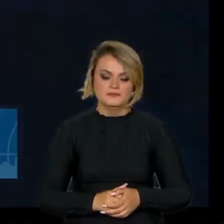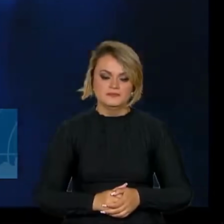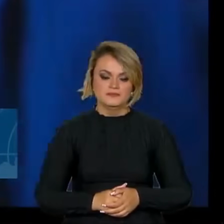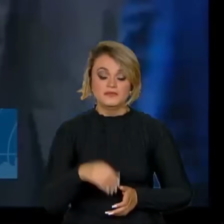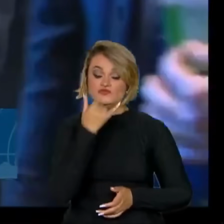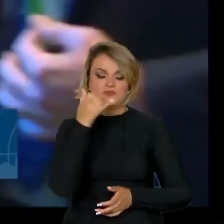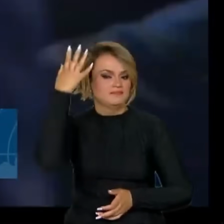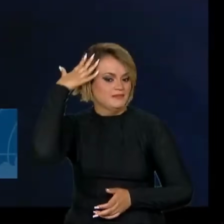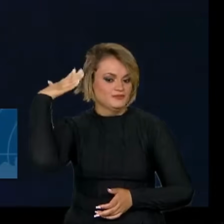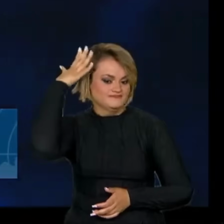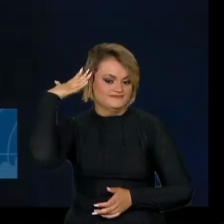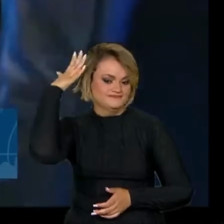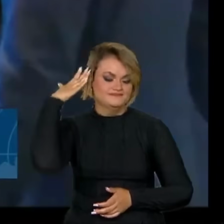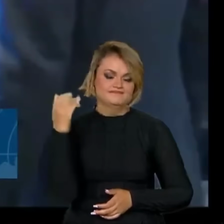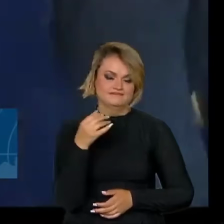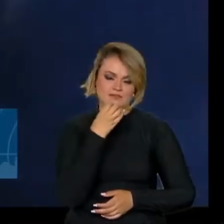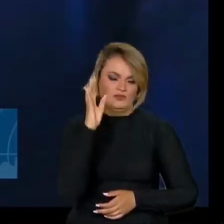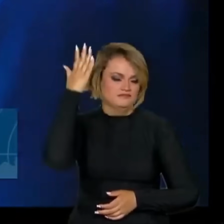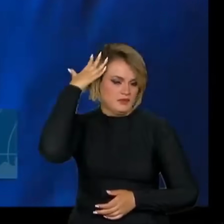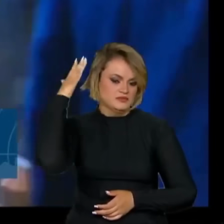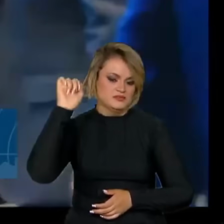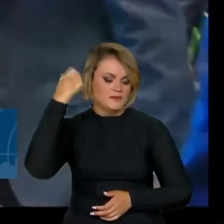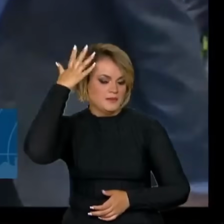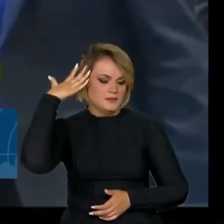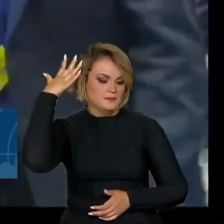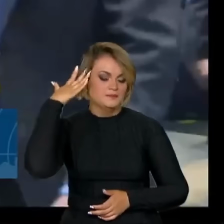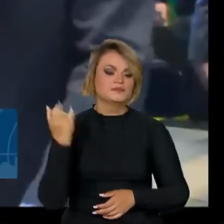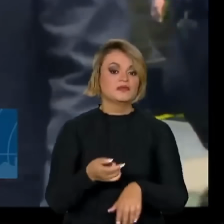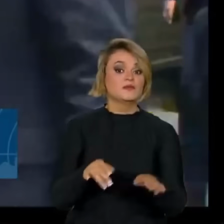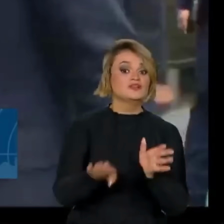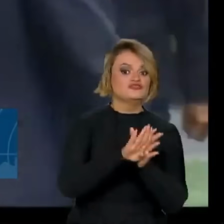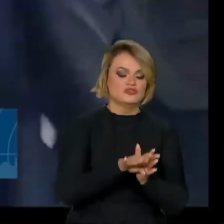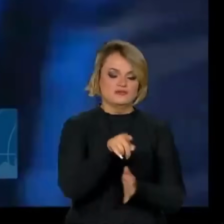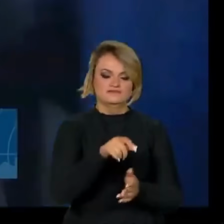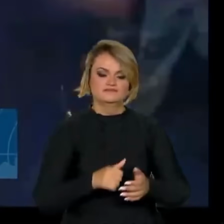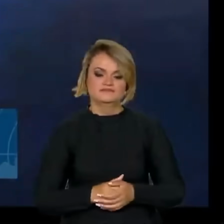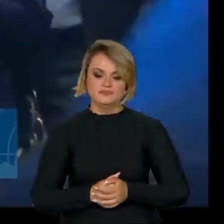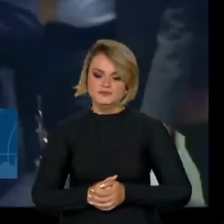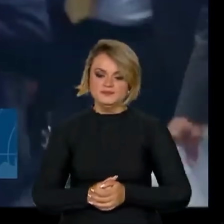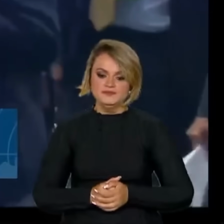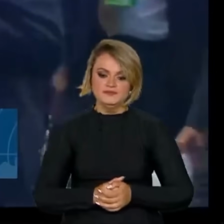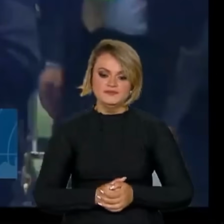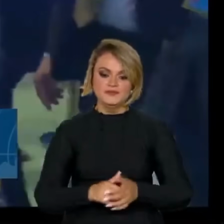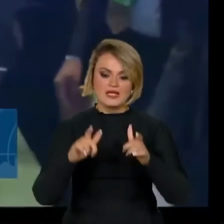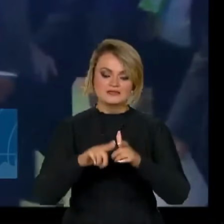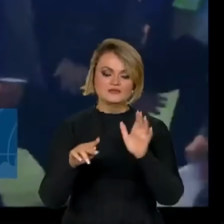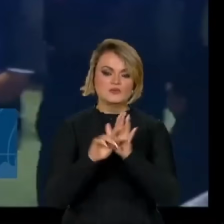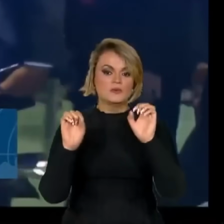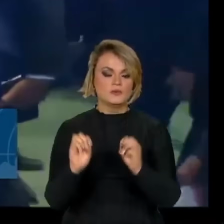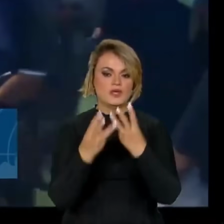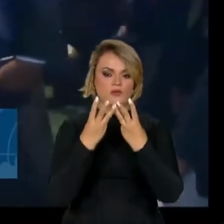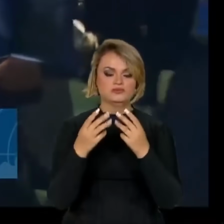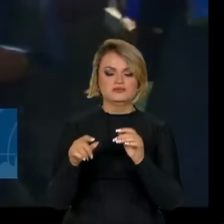politicagem Então vamos criar cada vez mais regras restrições para quem fica de fora disso e dessa maneira os próprios políticos como eu né